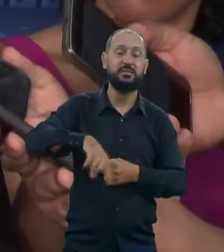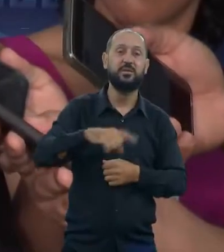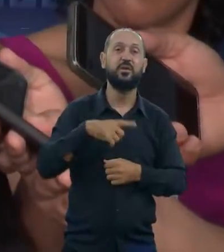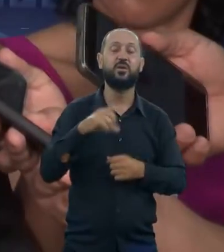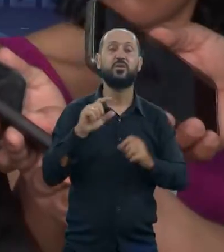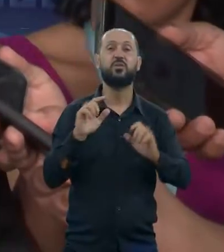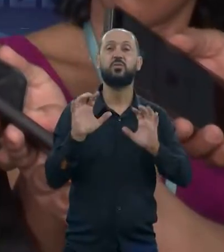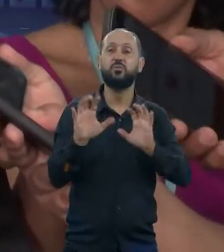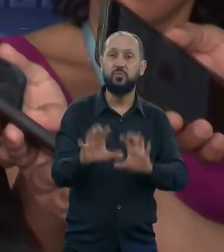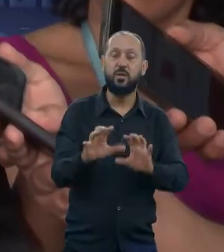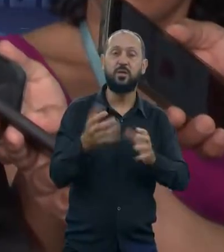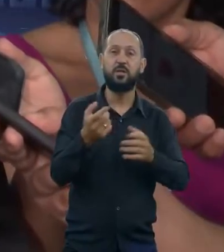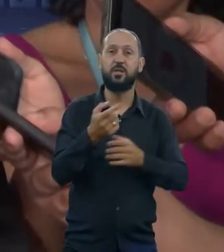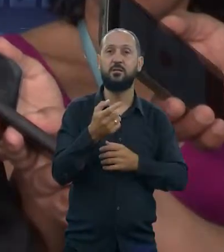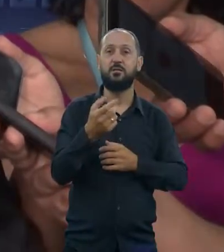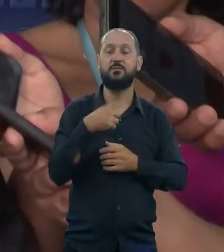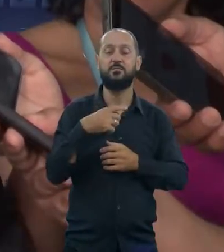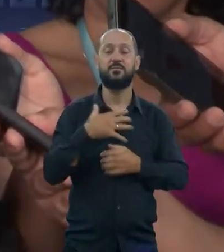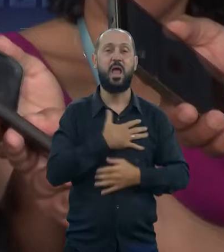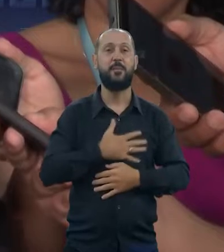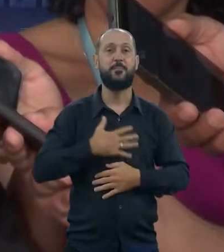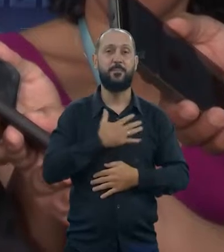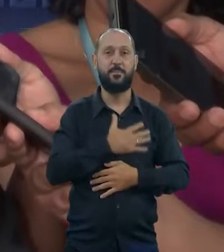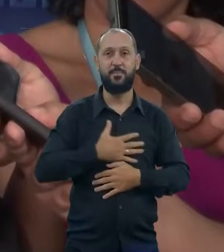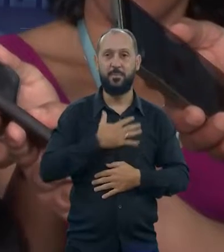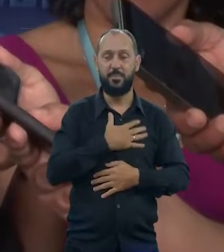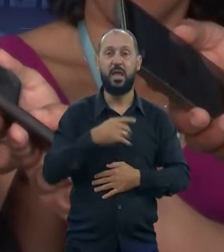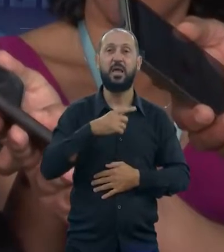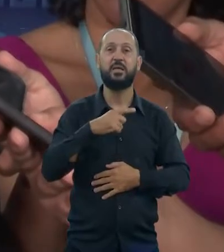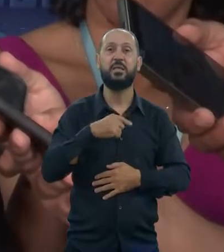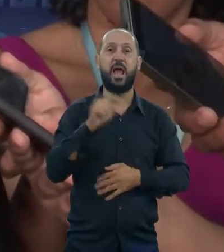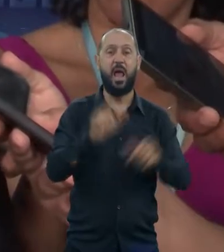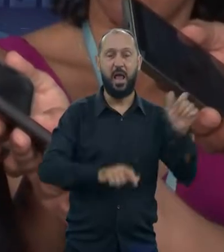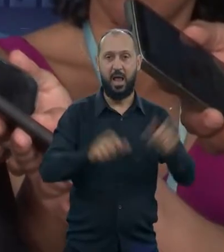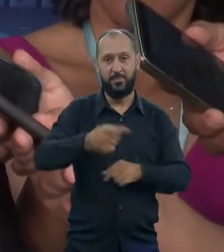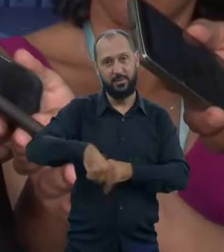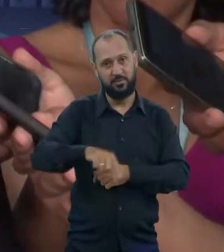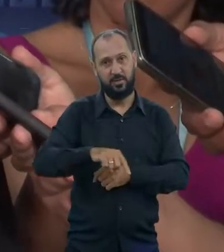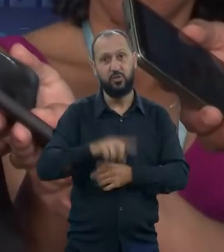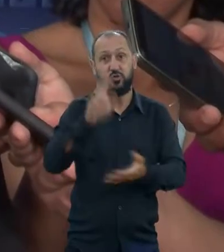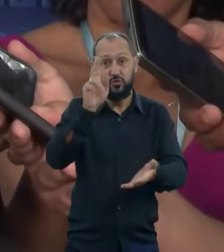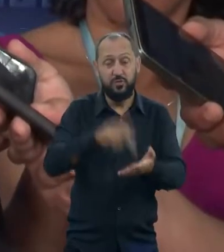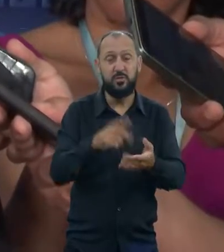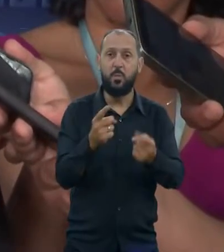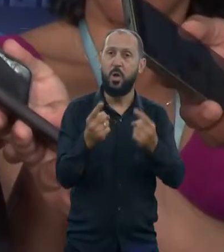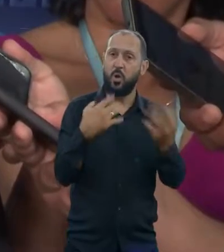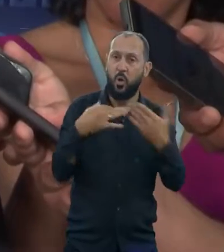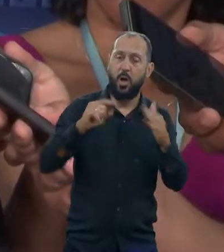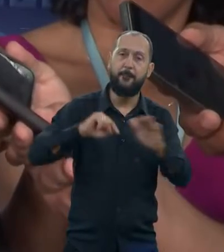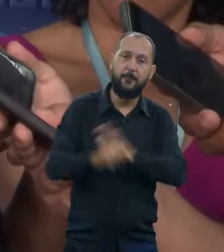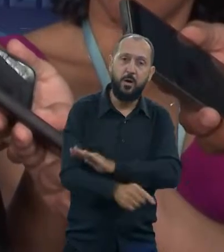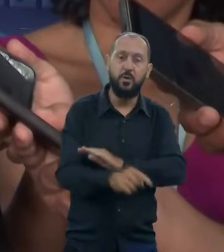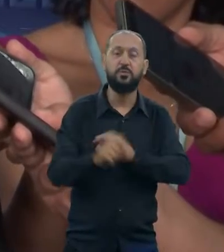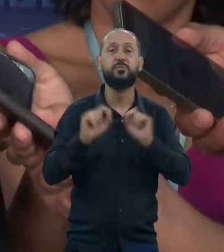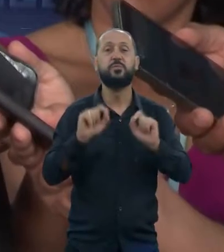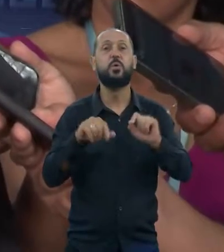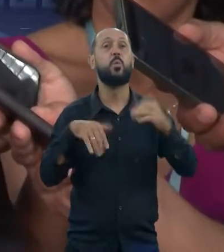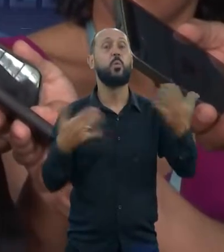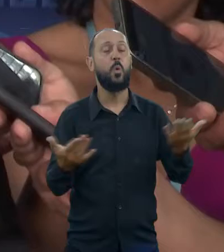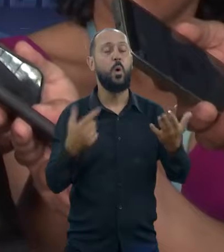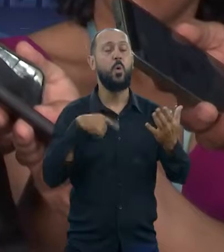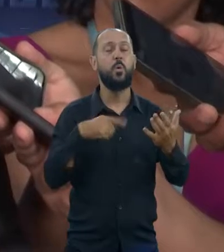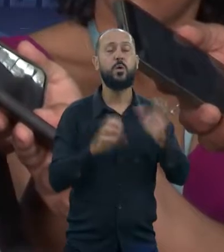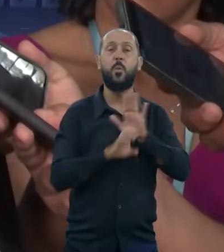o estádio possa ficar com minimamente o conforto para estar recebendo as pessoas, e aí sim fazer uma discussão mais aprofundada